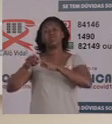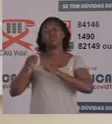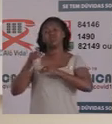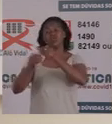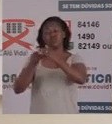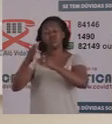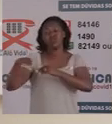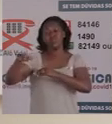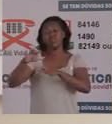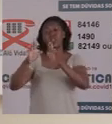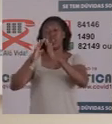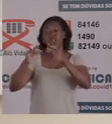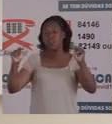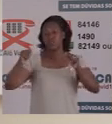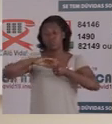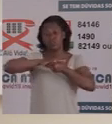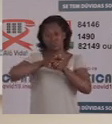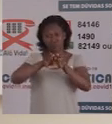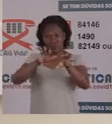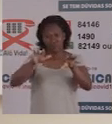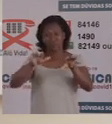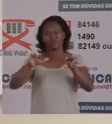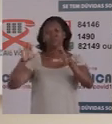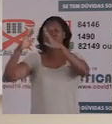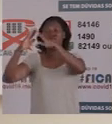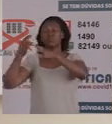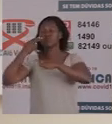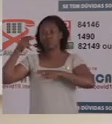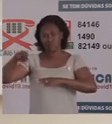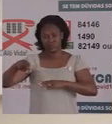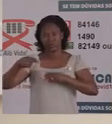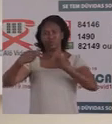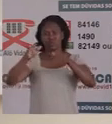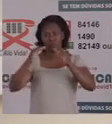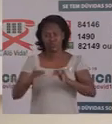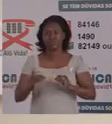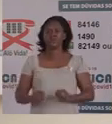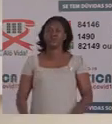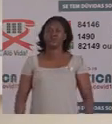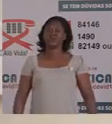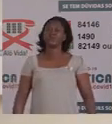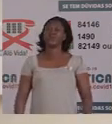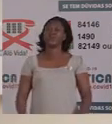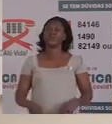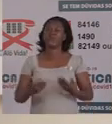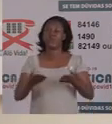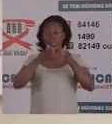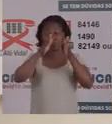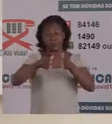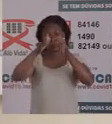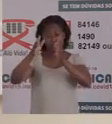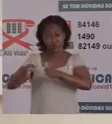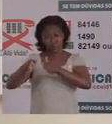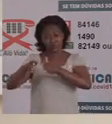Covid-19 no acampamento. O próximo slide, por favor. Os funcionários que vão permanecer